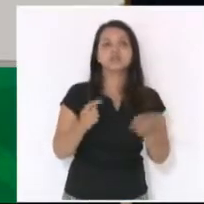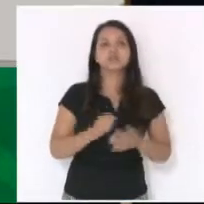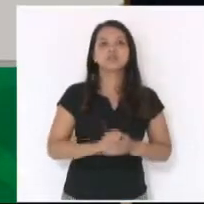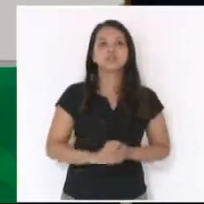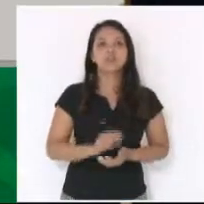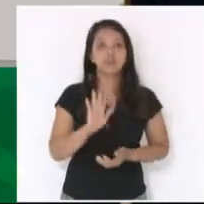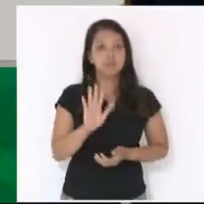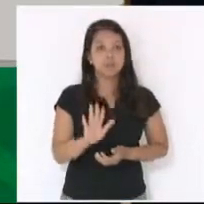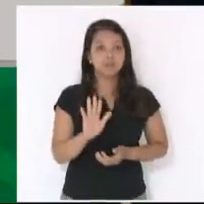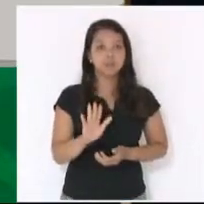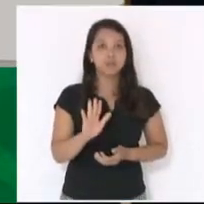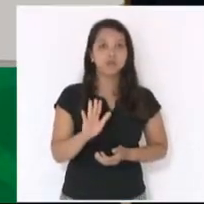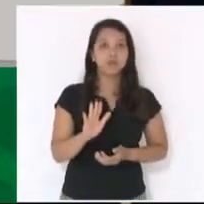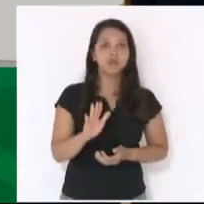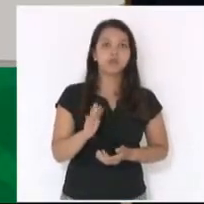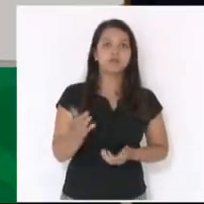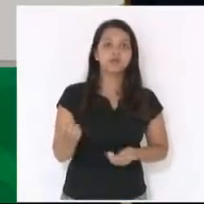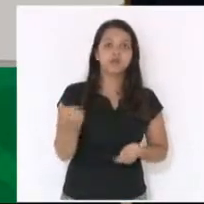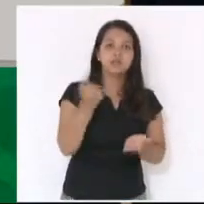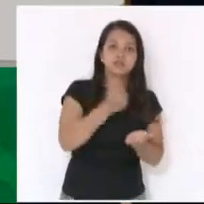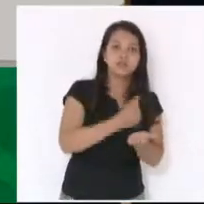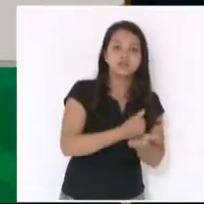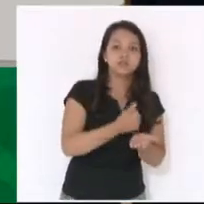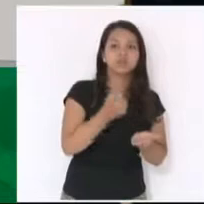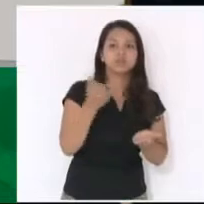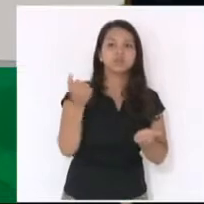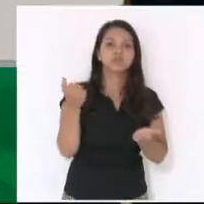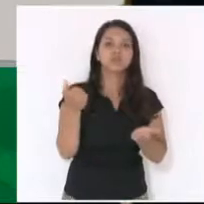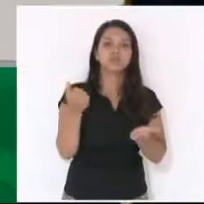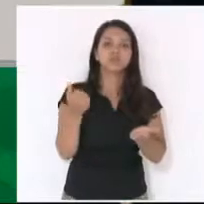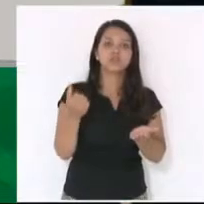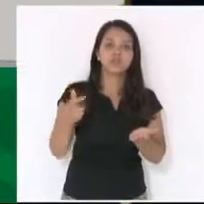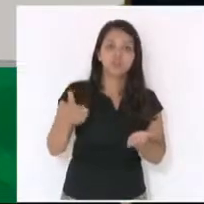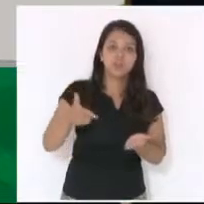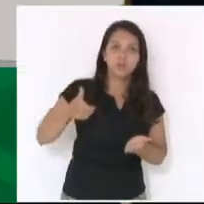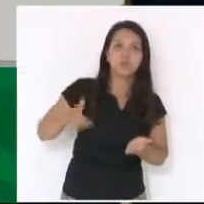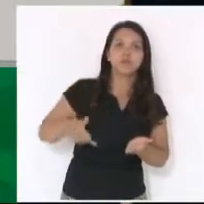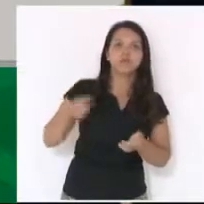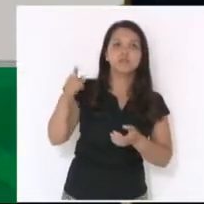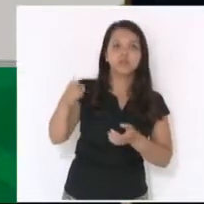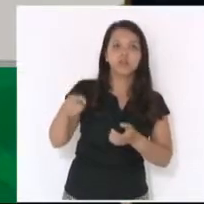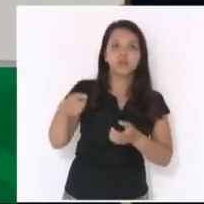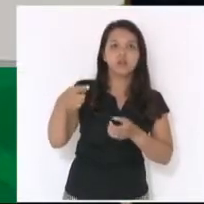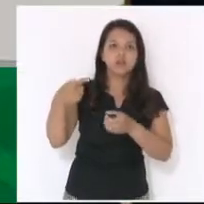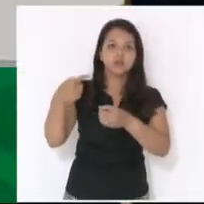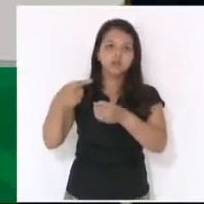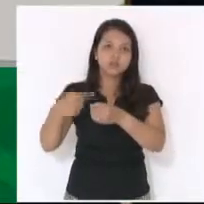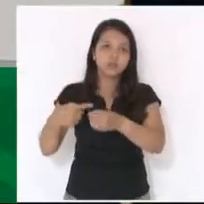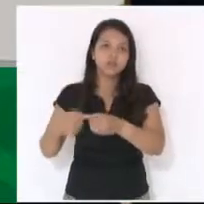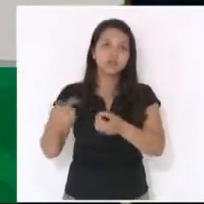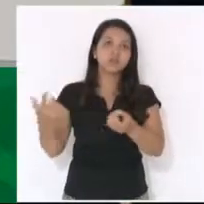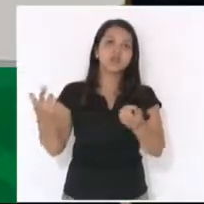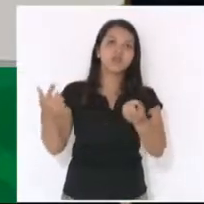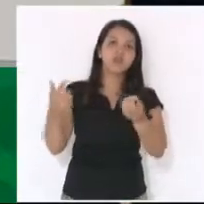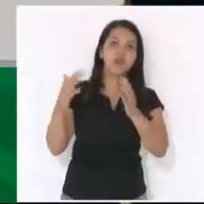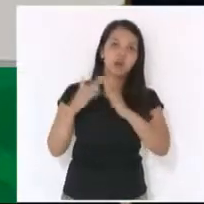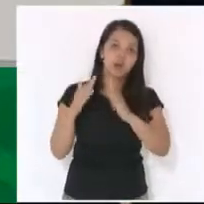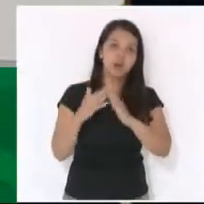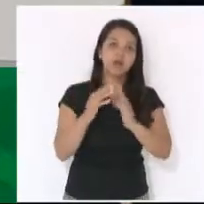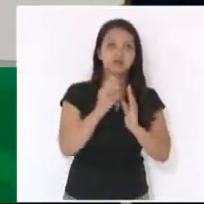o registro a posse lá na propriedade no interior lá na residência do cidadão